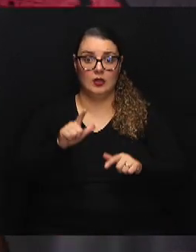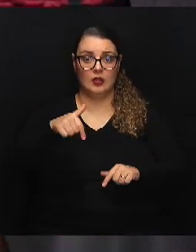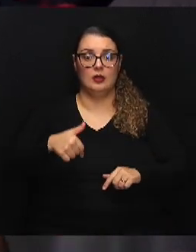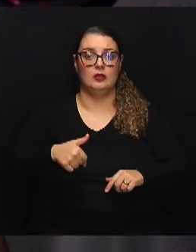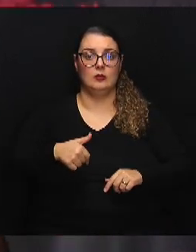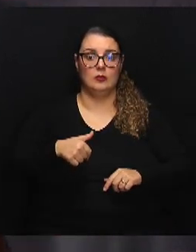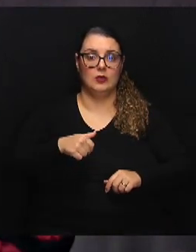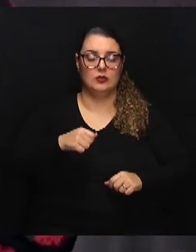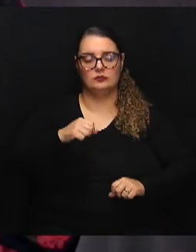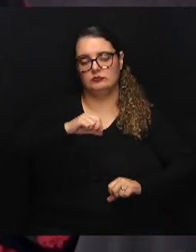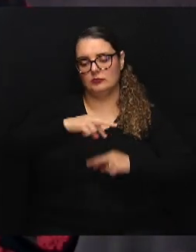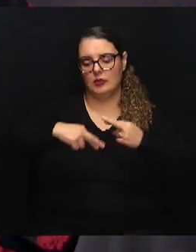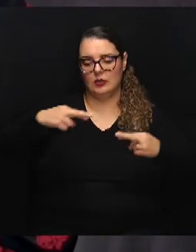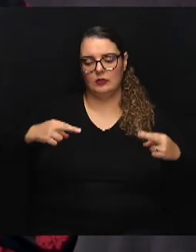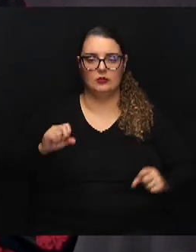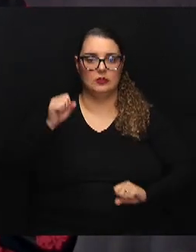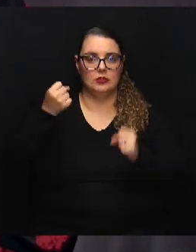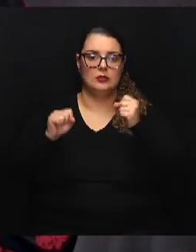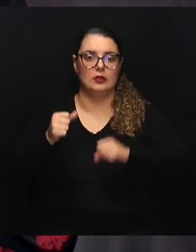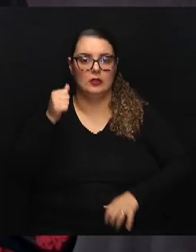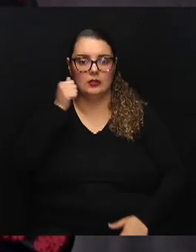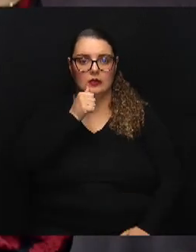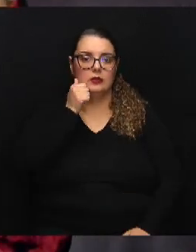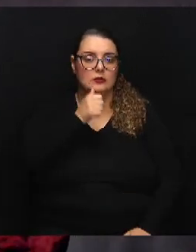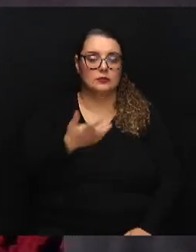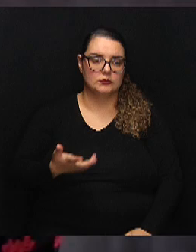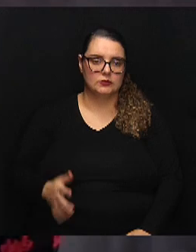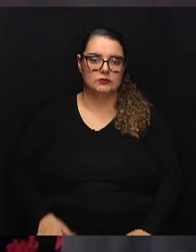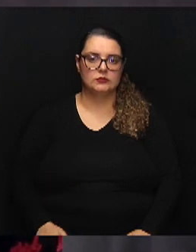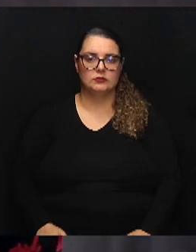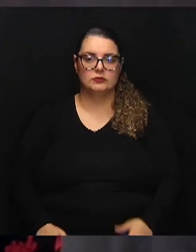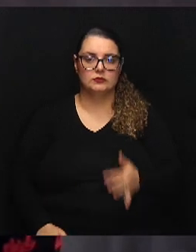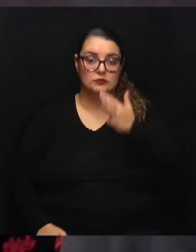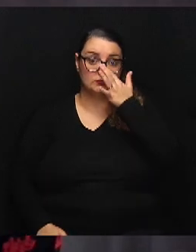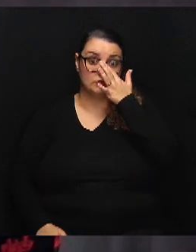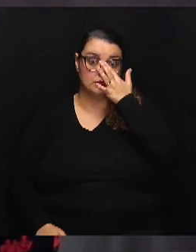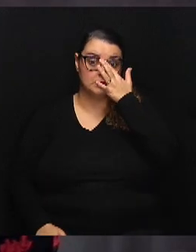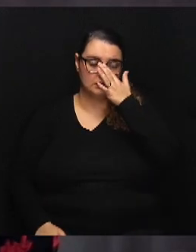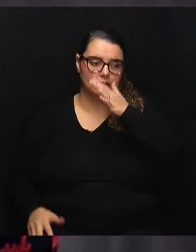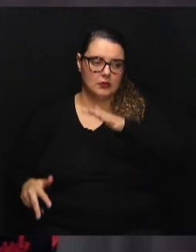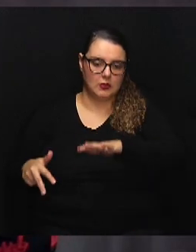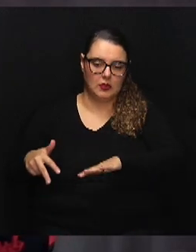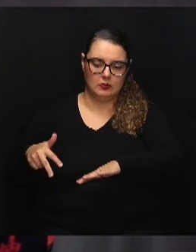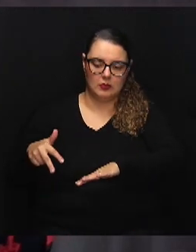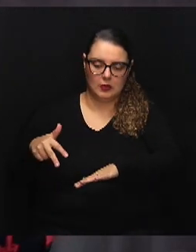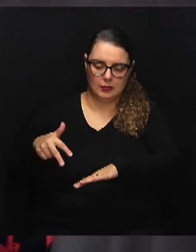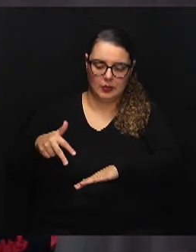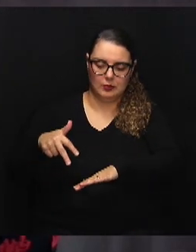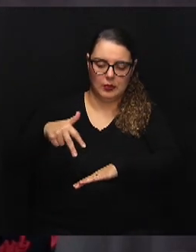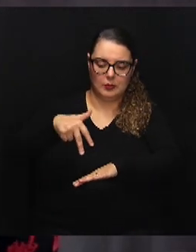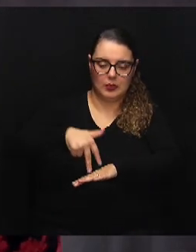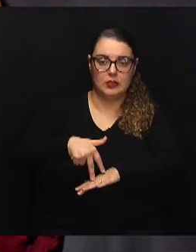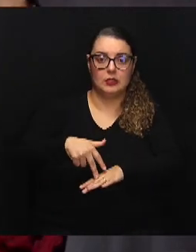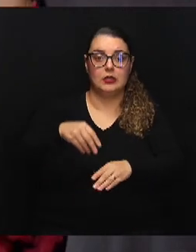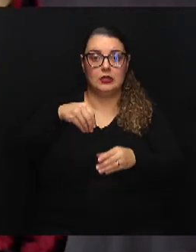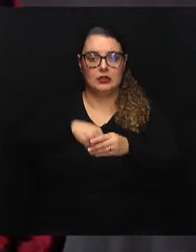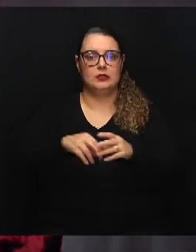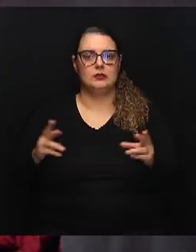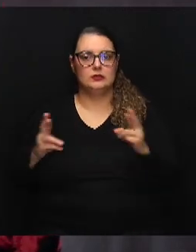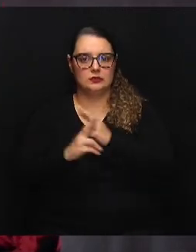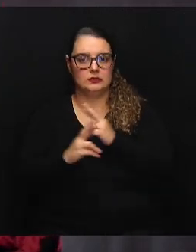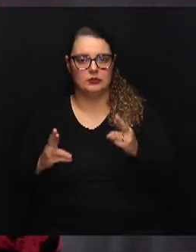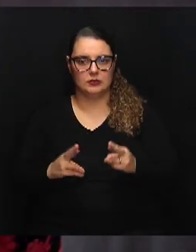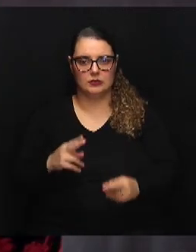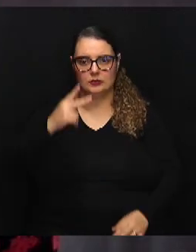Industrial. A mulher, né, acho que a mulher veio, né, se colocando dentro dessa relação, criando um lugar